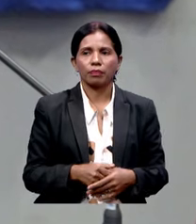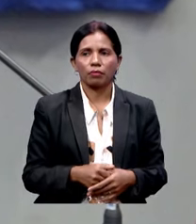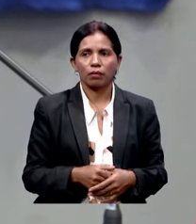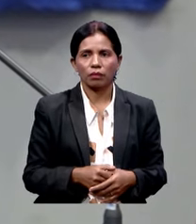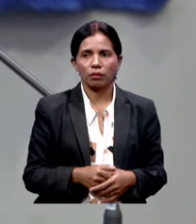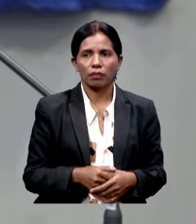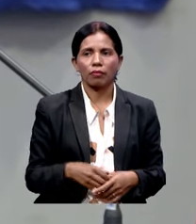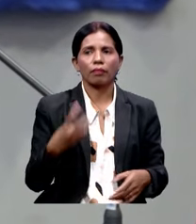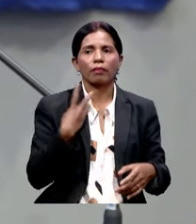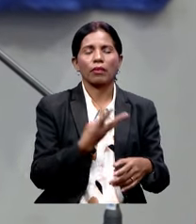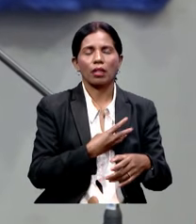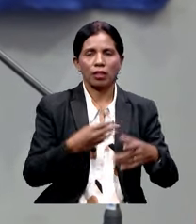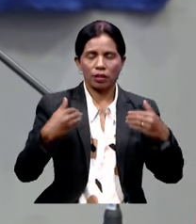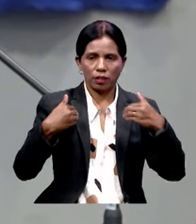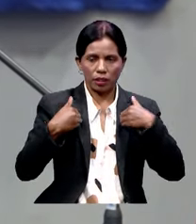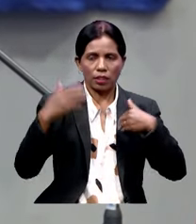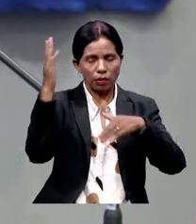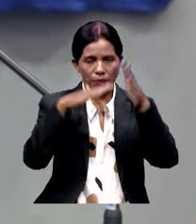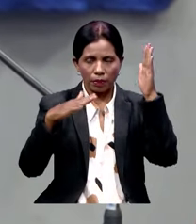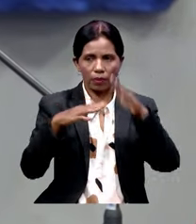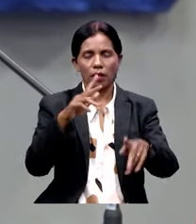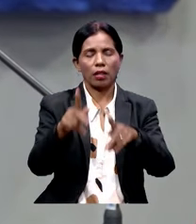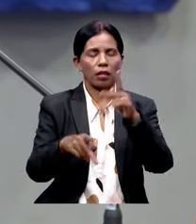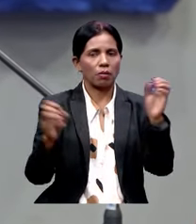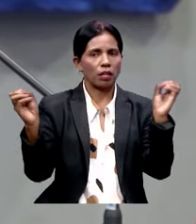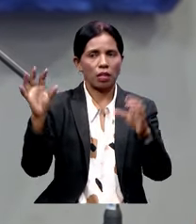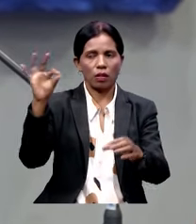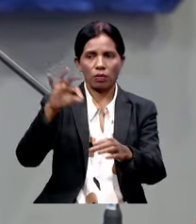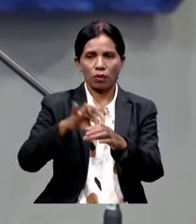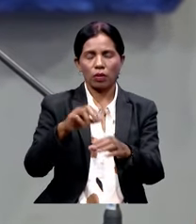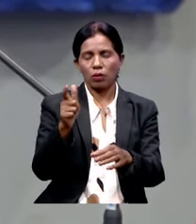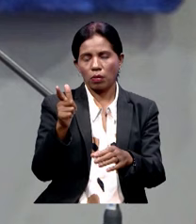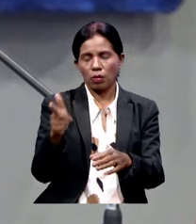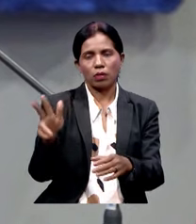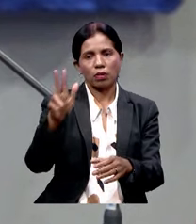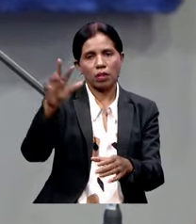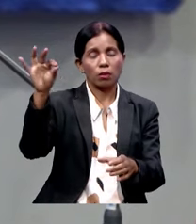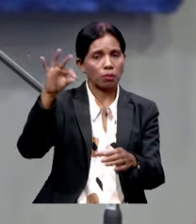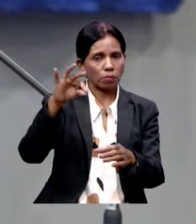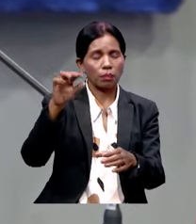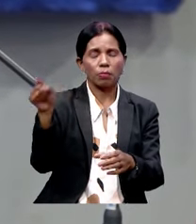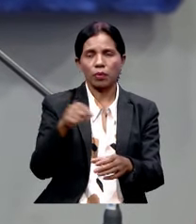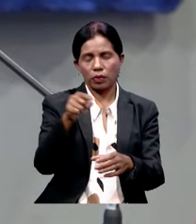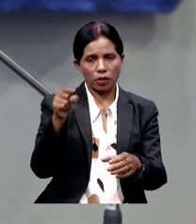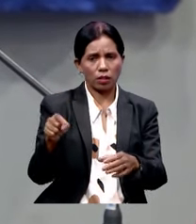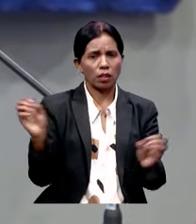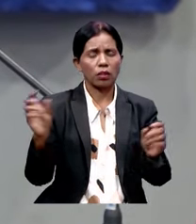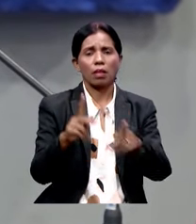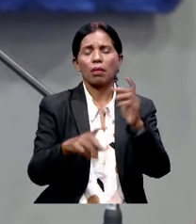E teia problemas ema la vota to 23%. Nela os ema la va